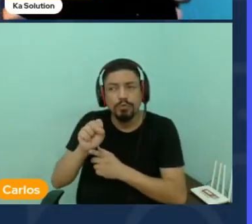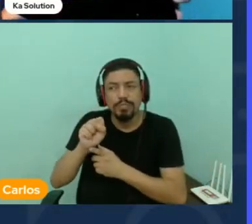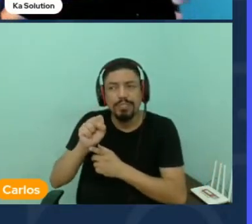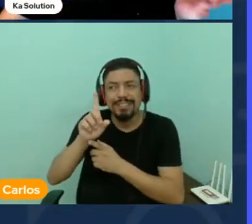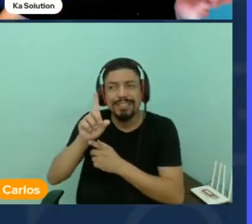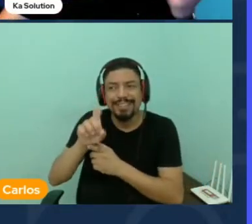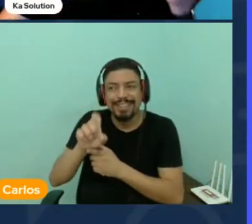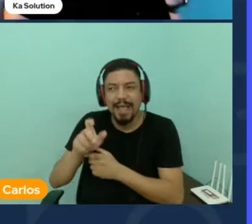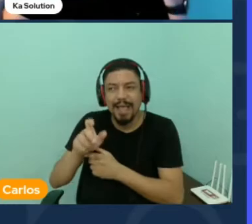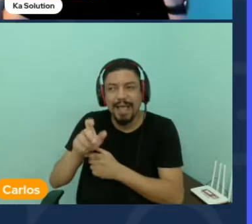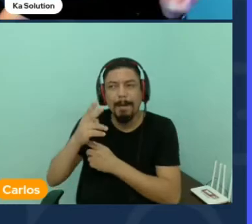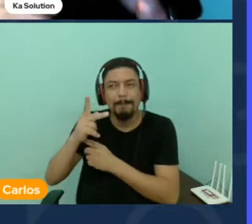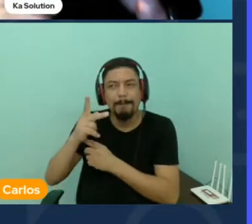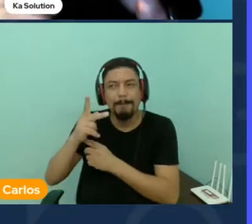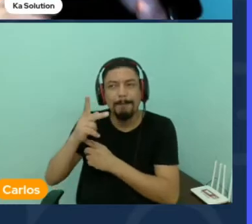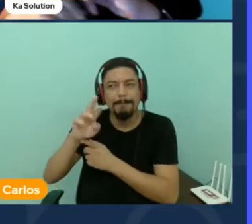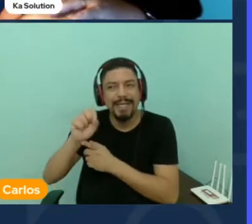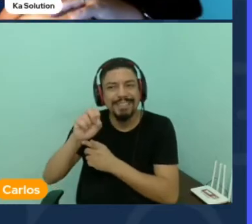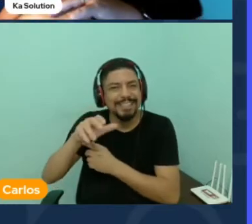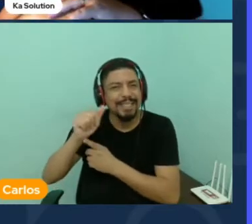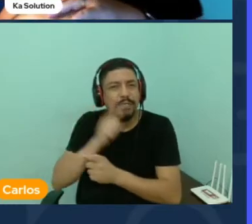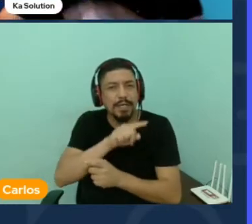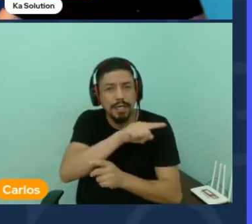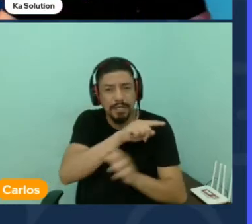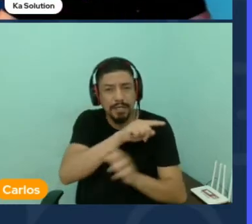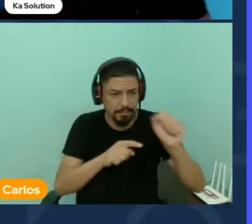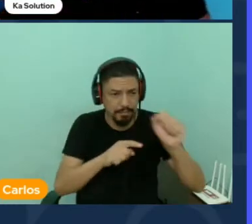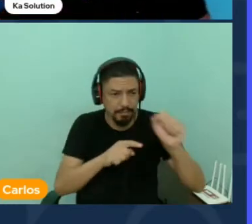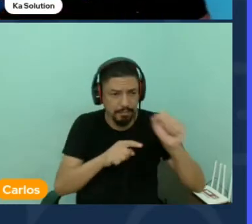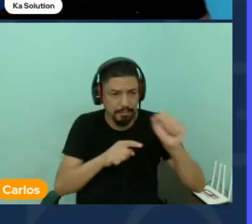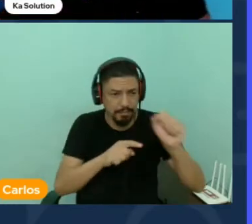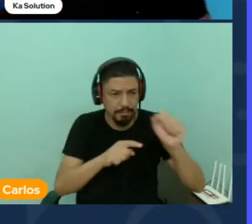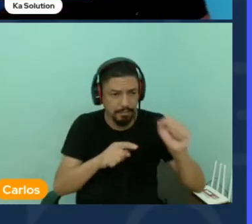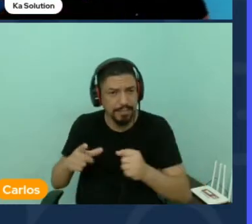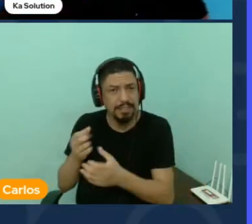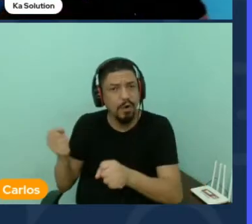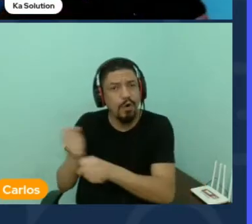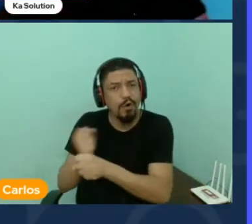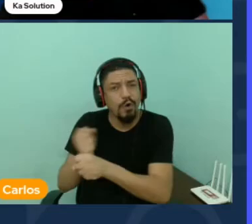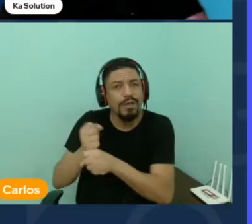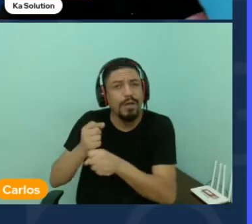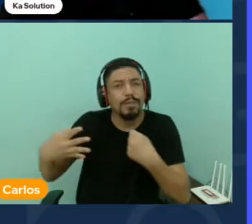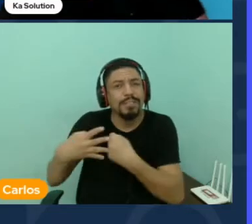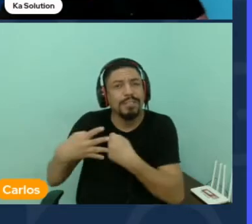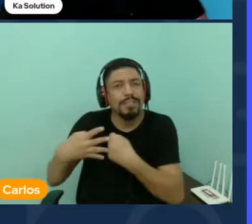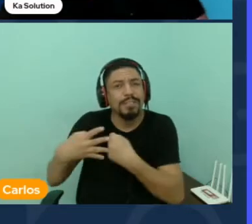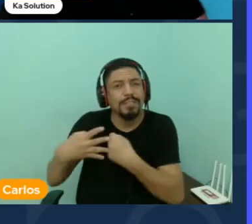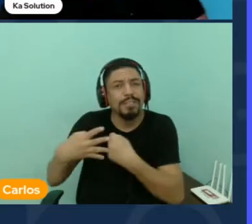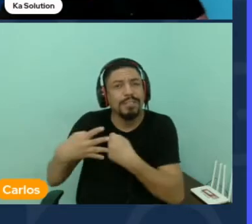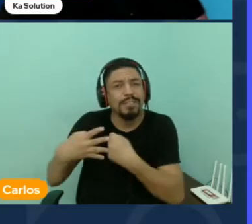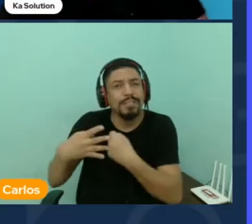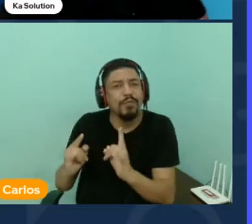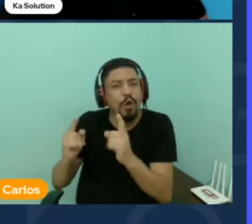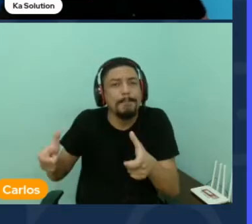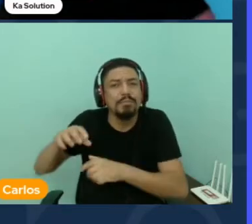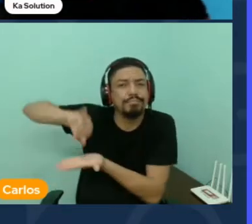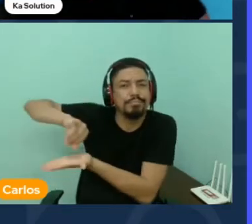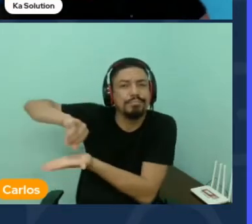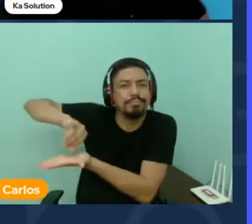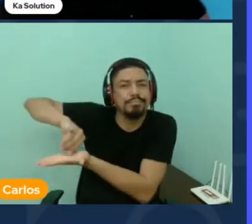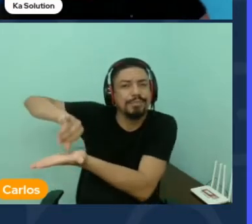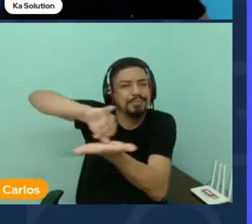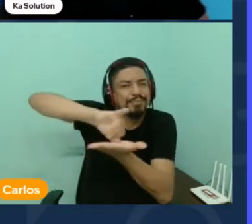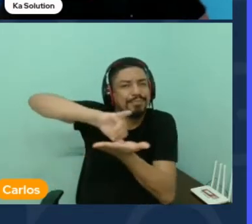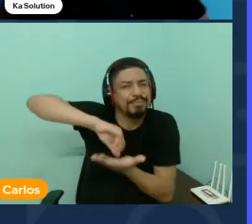várias capitais, as principais capitais aí do mundo. São mais de 600 pontos de presença que existem